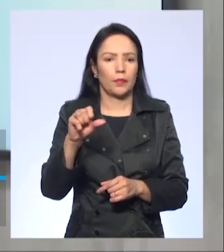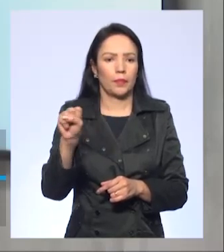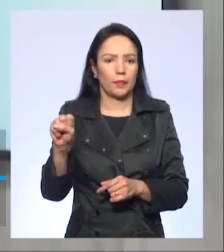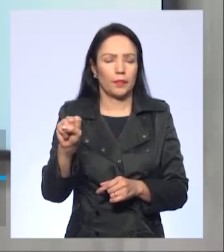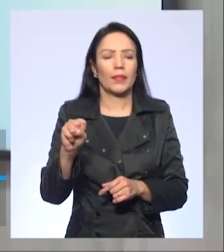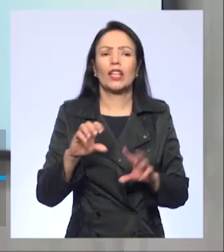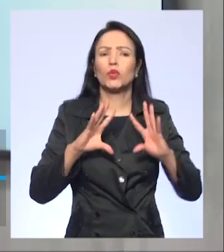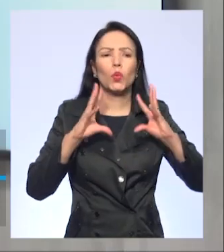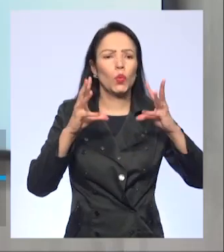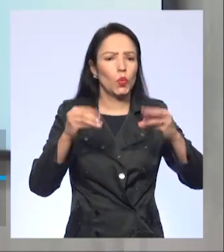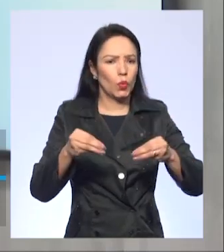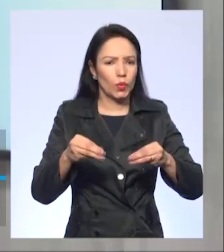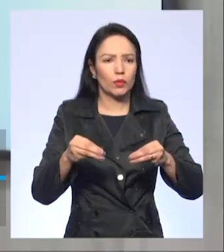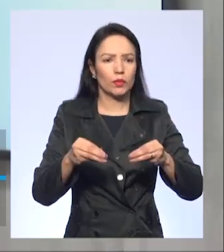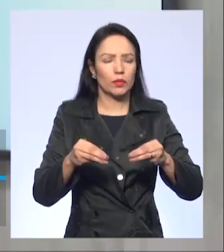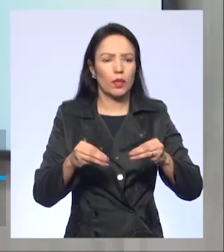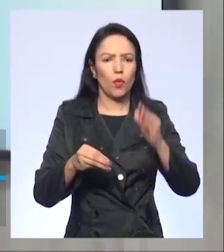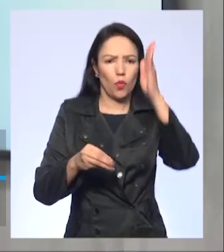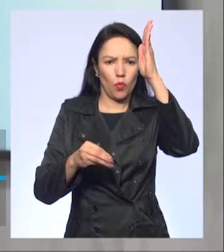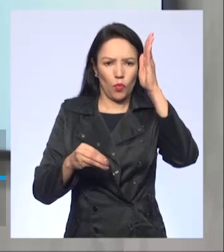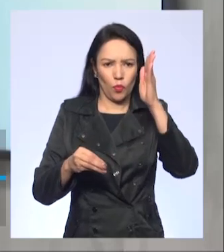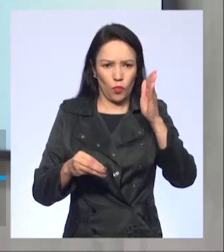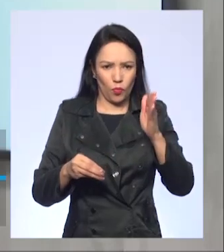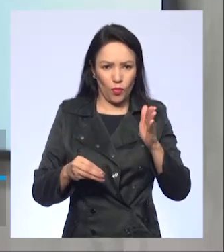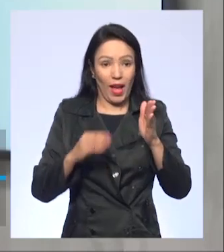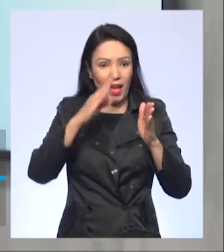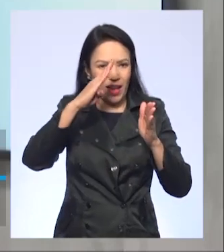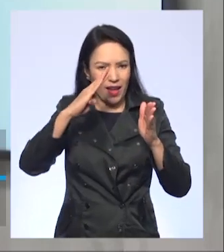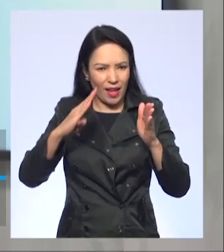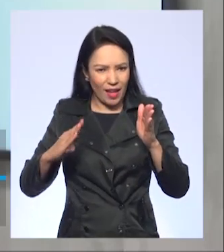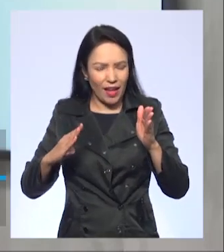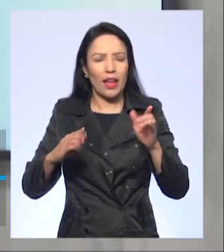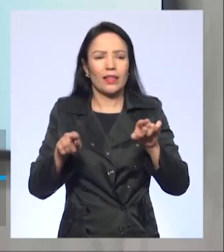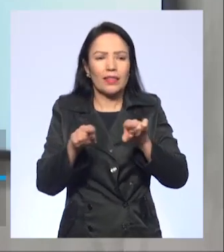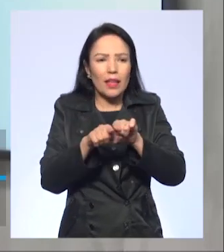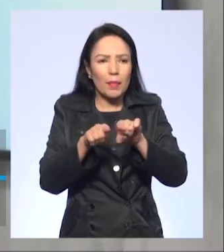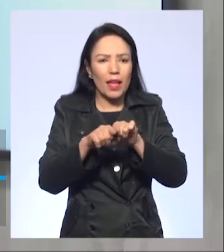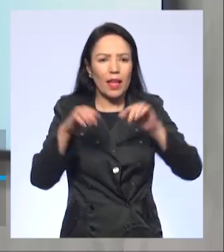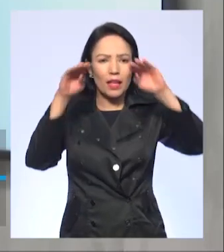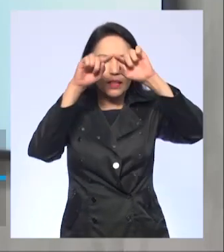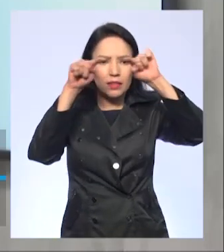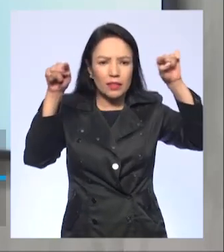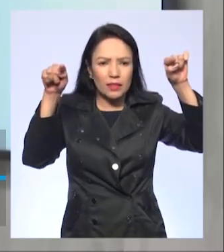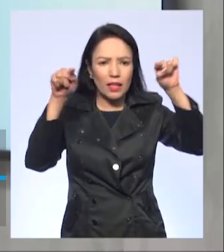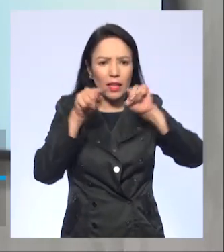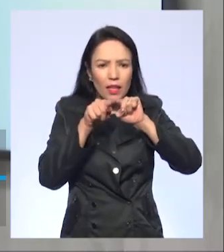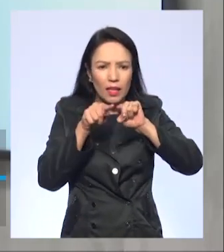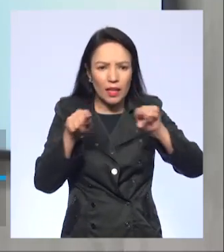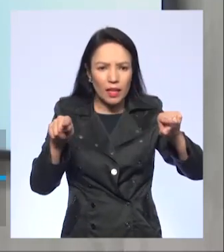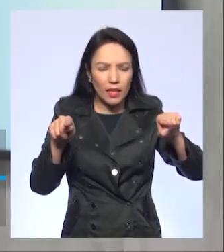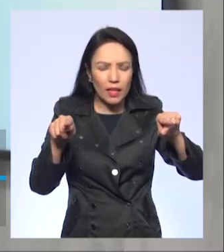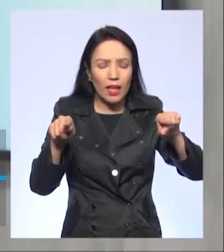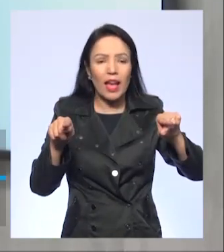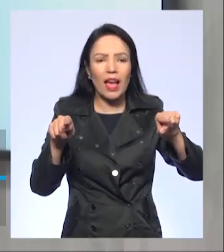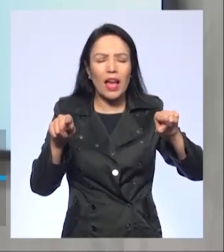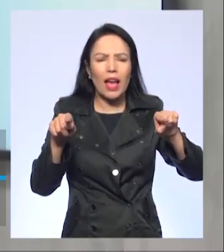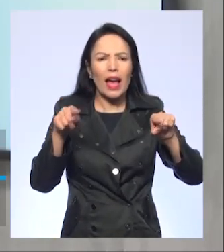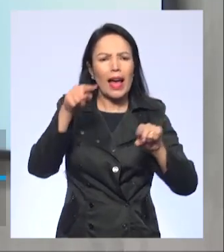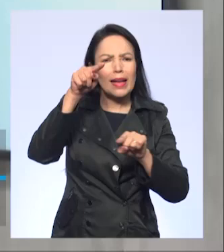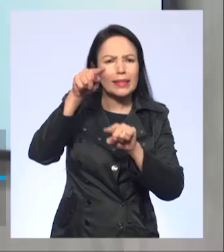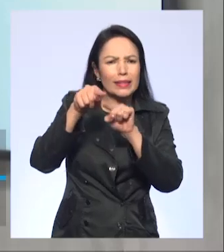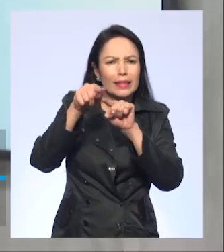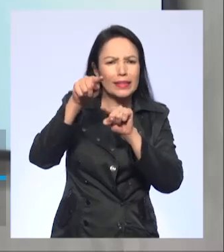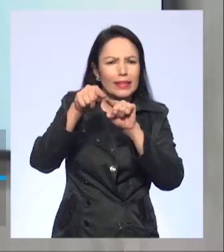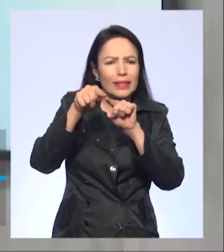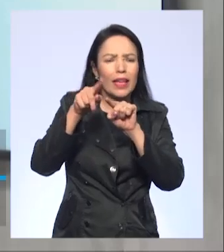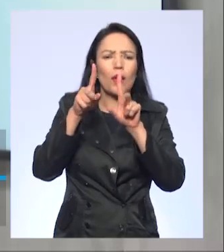outra transversal. Se você olhou para uma transversal e percebeu que o segmentinho de cima, por exemplo, é metade do